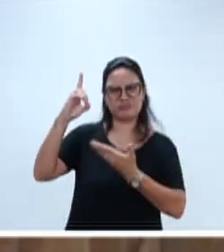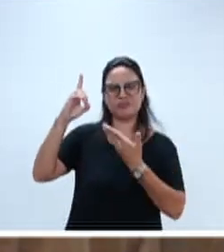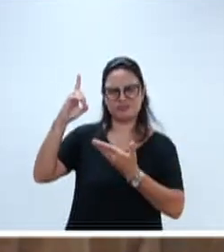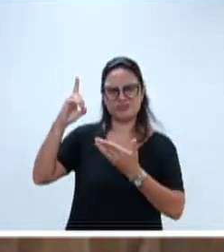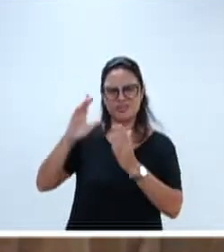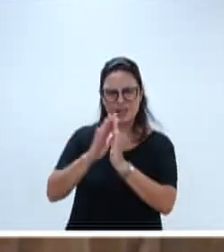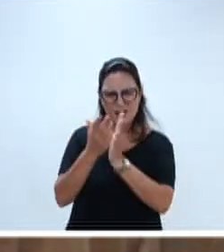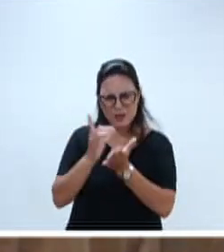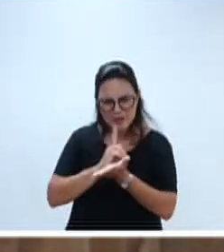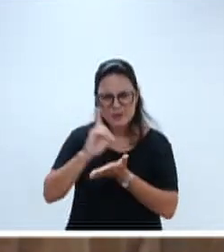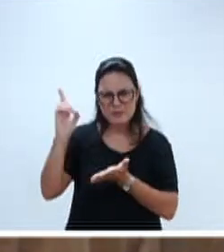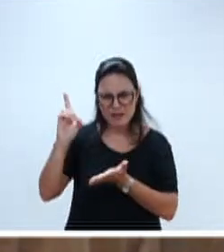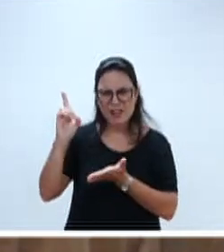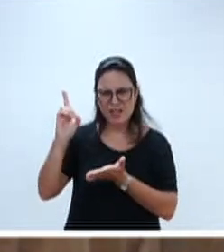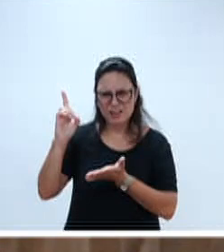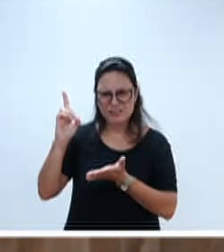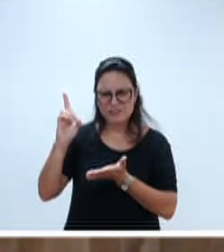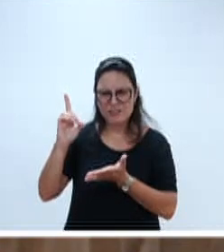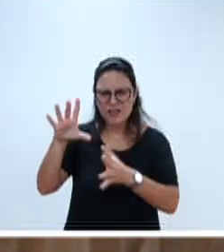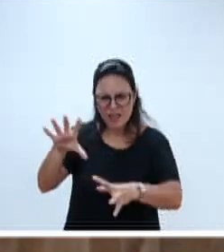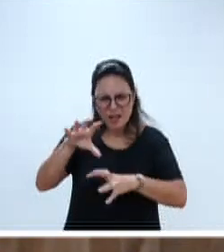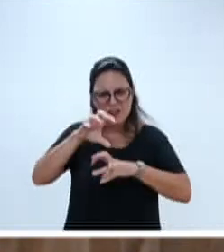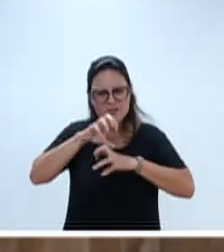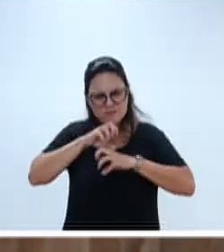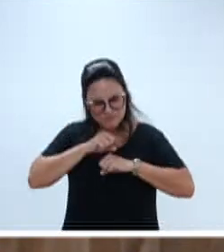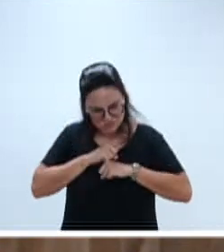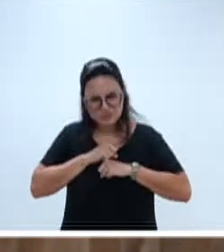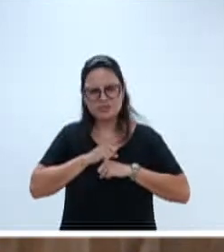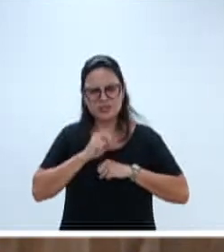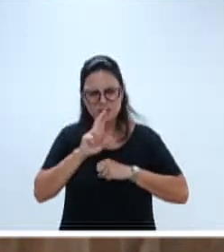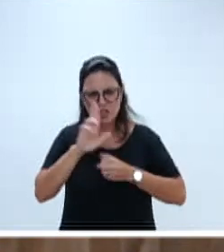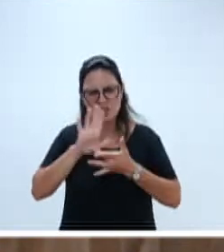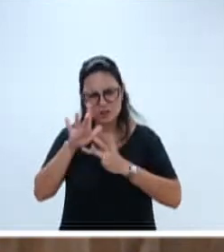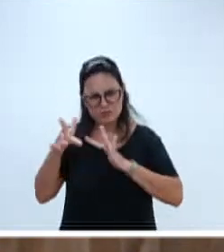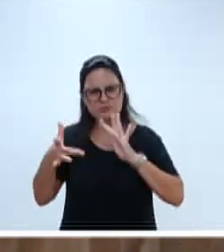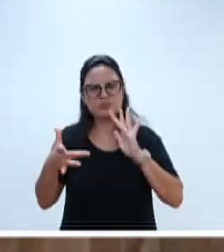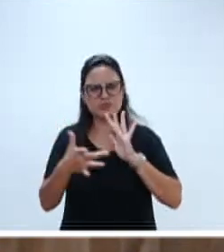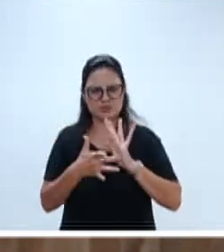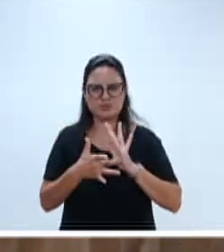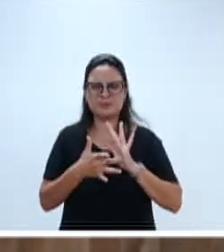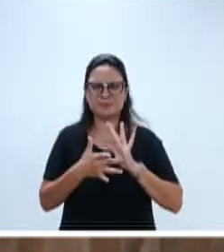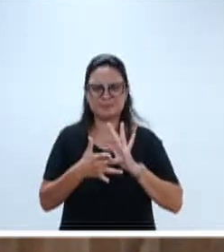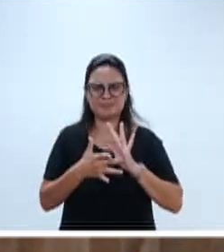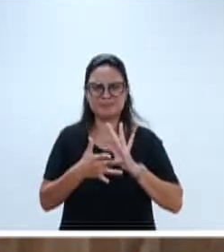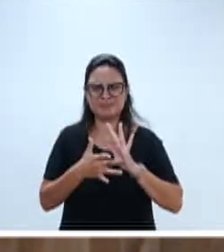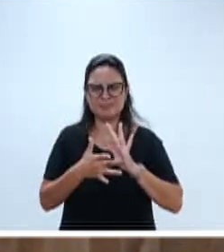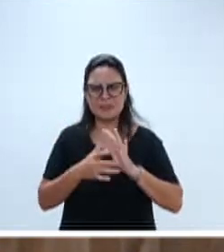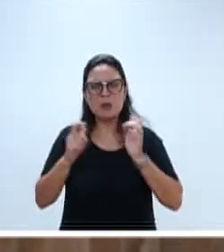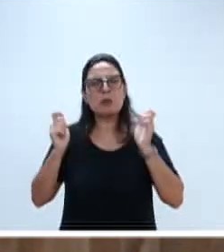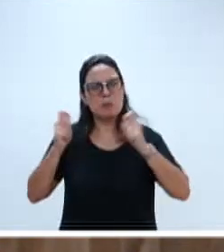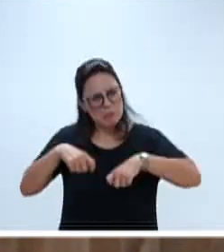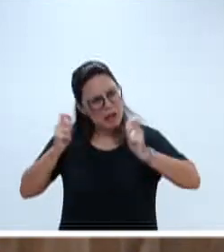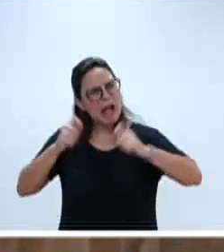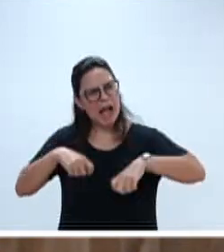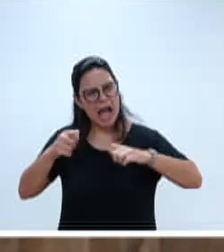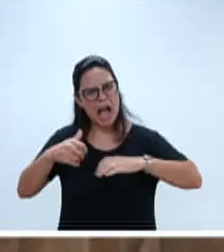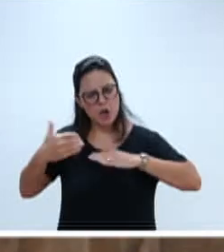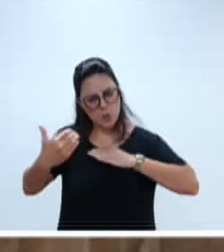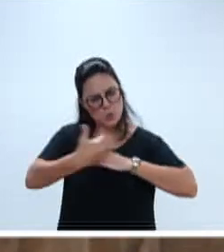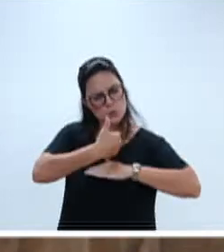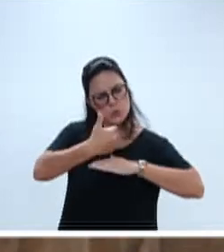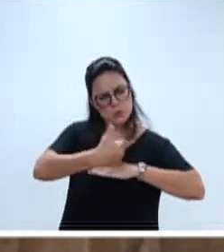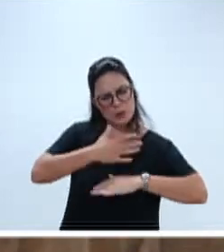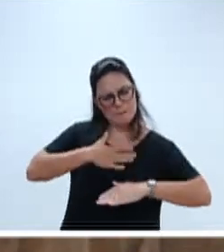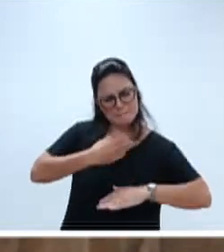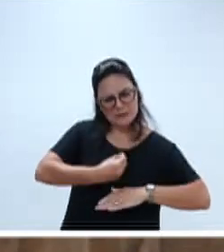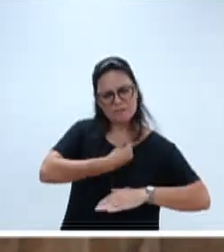em nome de Jesus, eu te dou liberdade, mexe na minha vida, eu